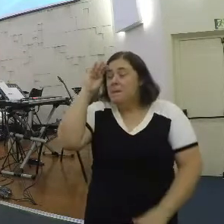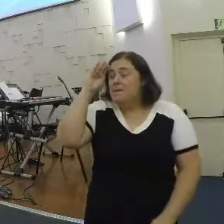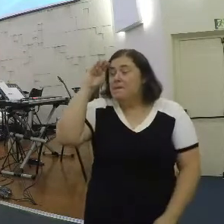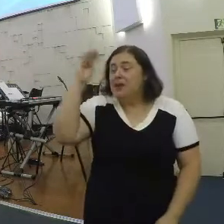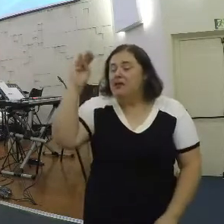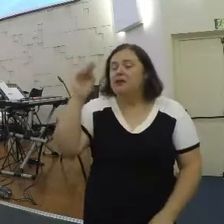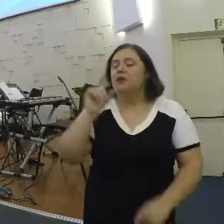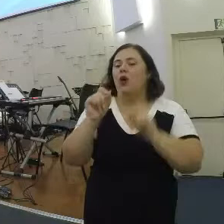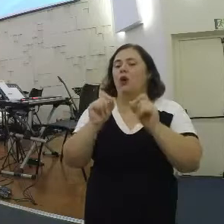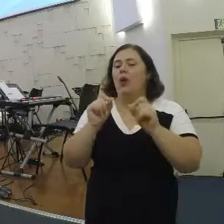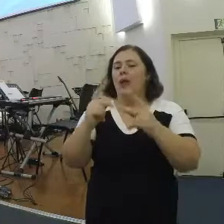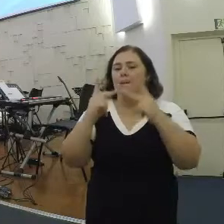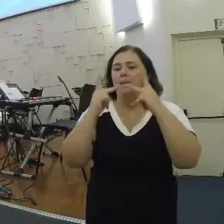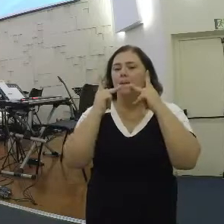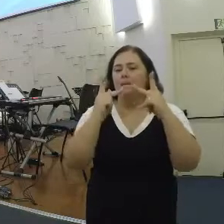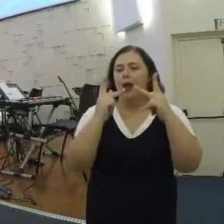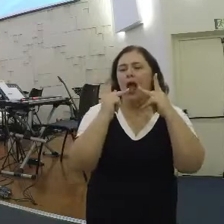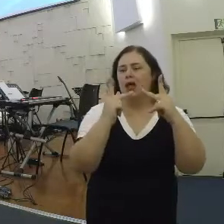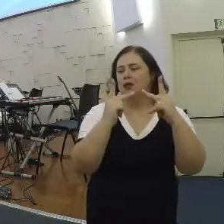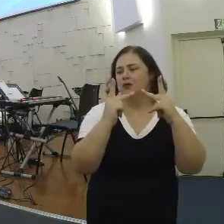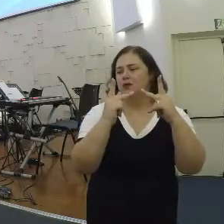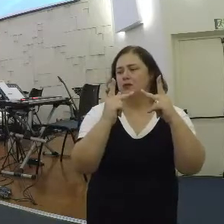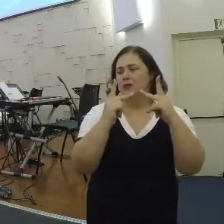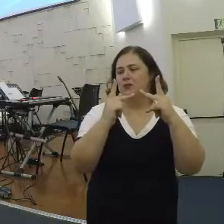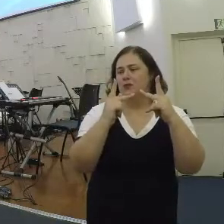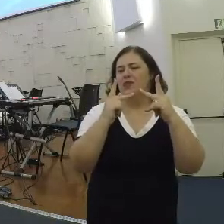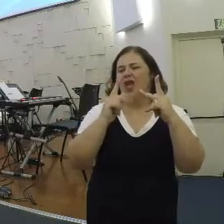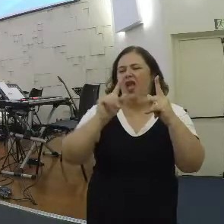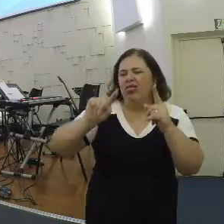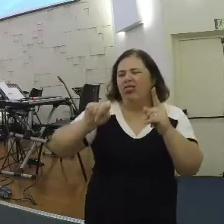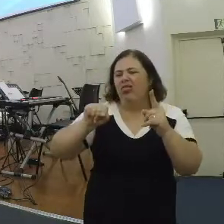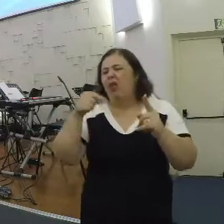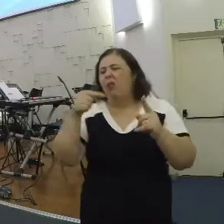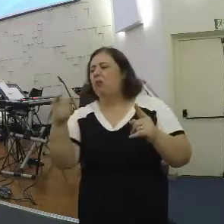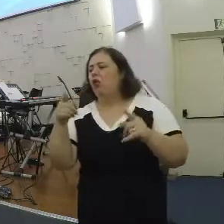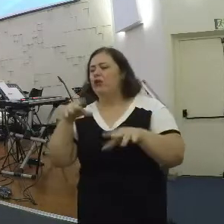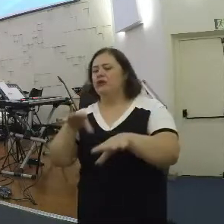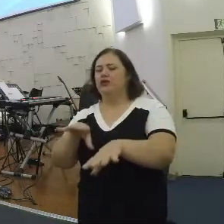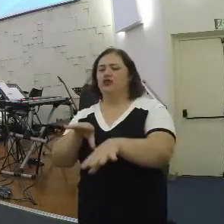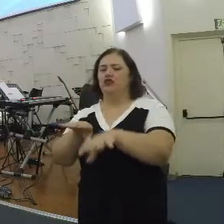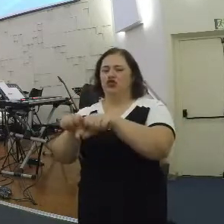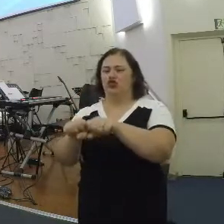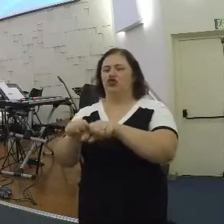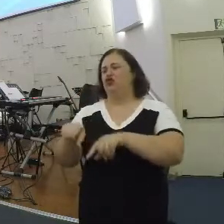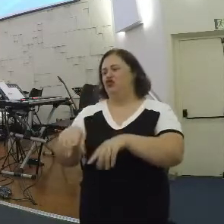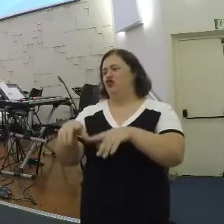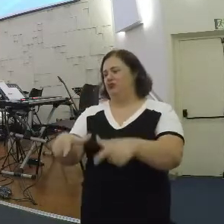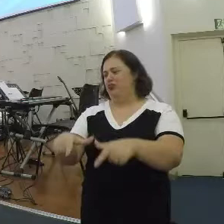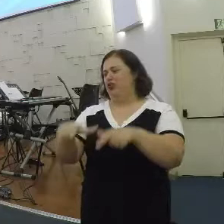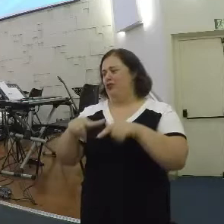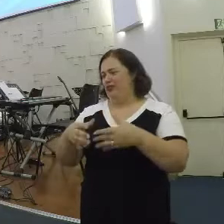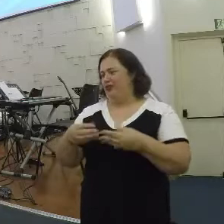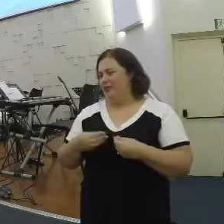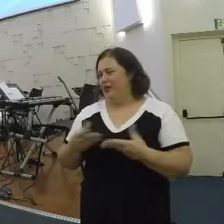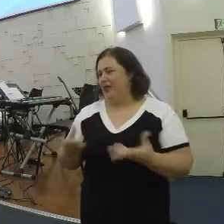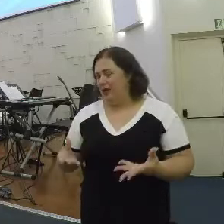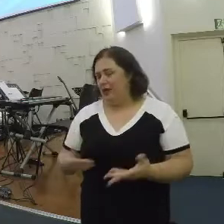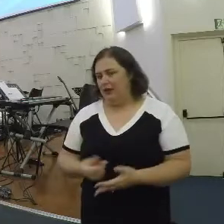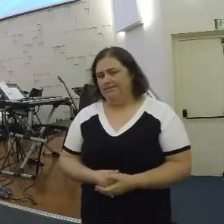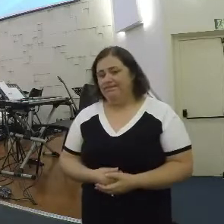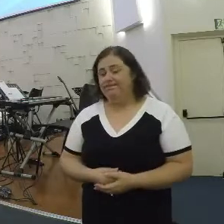diploma. Há um outro lema da ABU, Thaís, que é estudante alcançando estudante. Irmãos, e